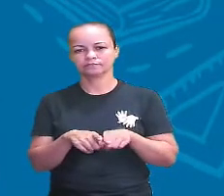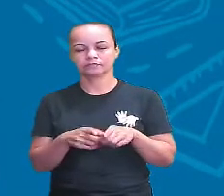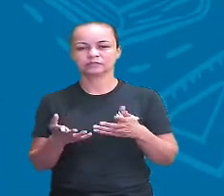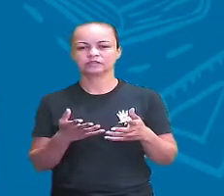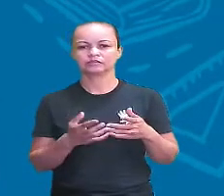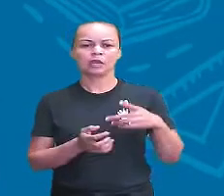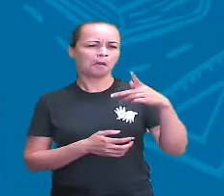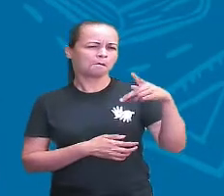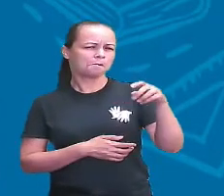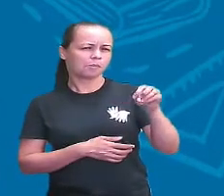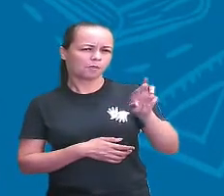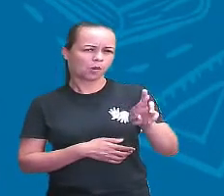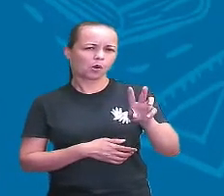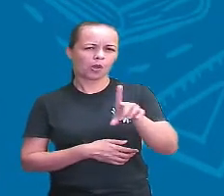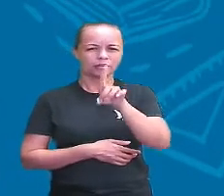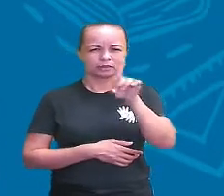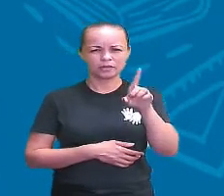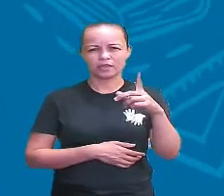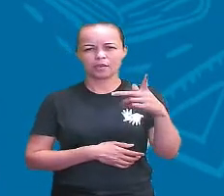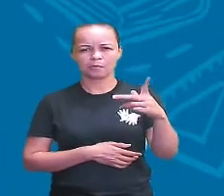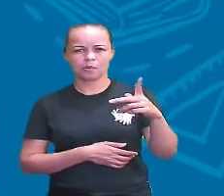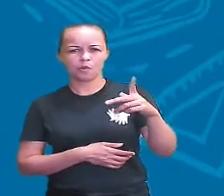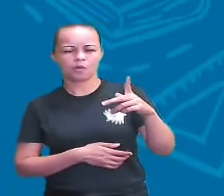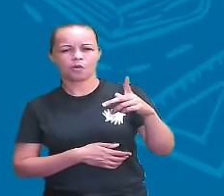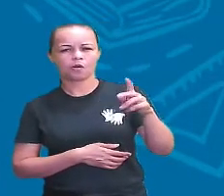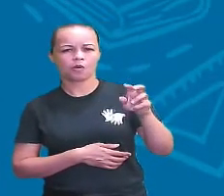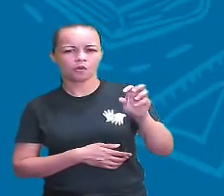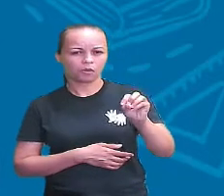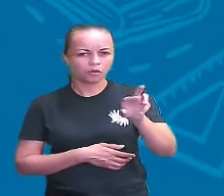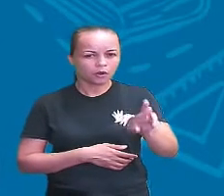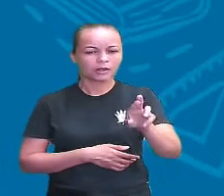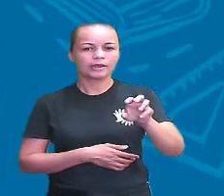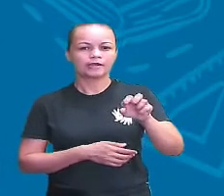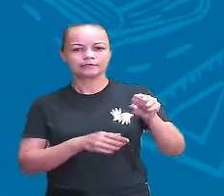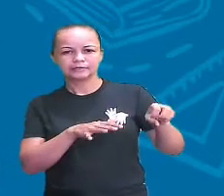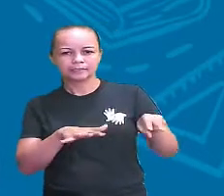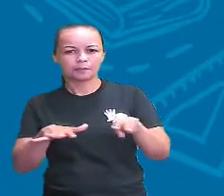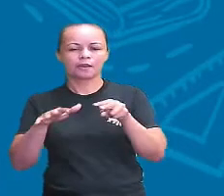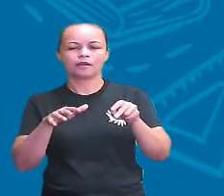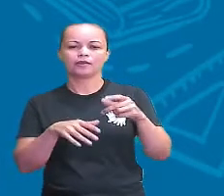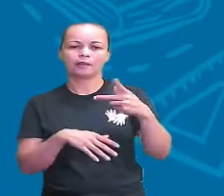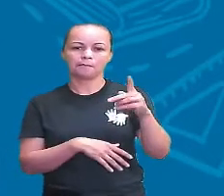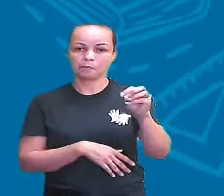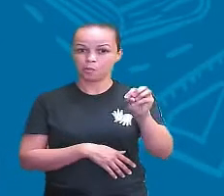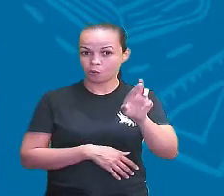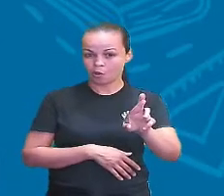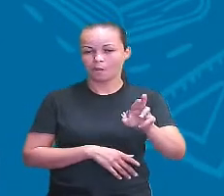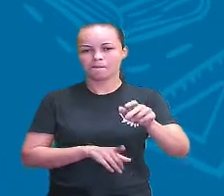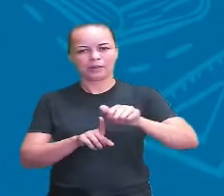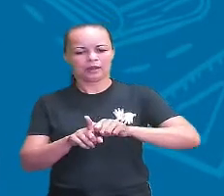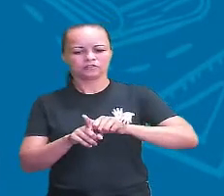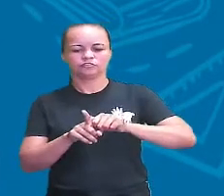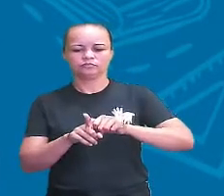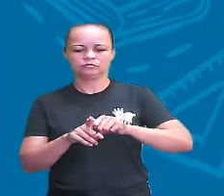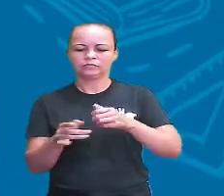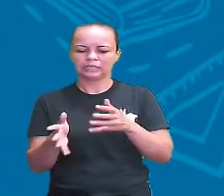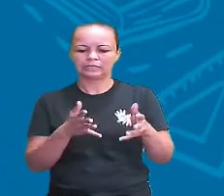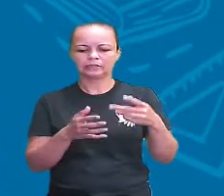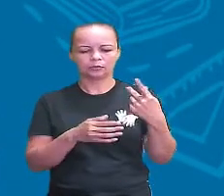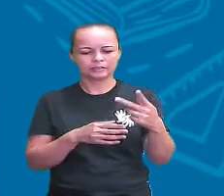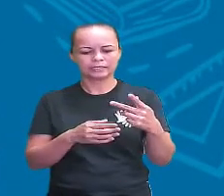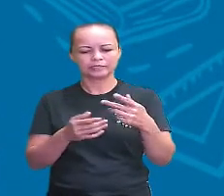por dia, por semana, por mês, por ano. O que é que eu uso aí? Apenas a. A, mas a palavra day, a